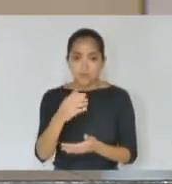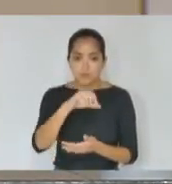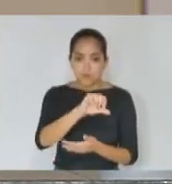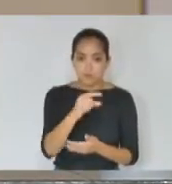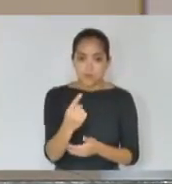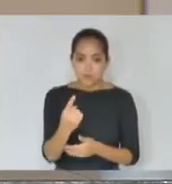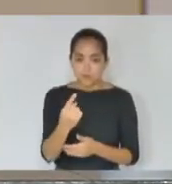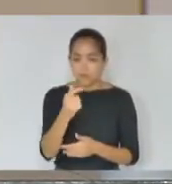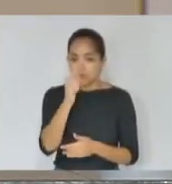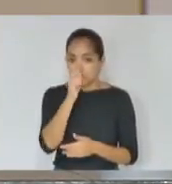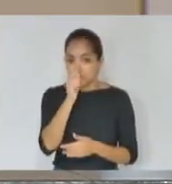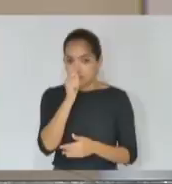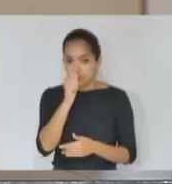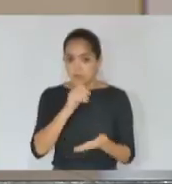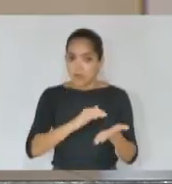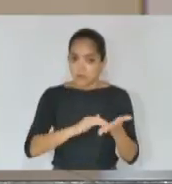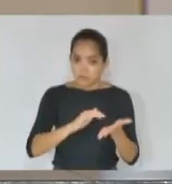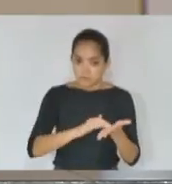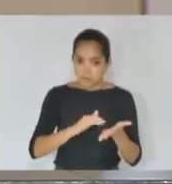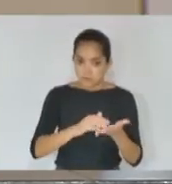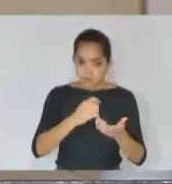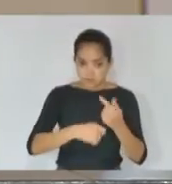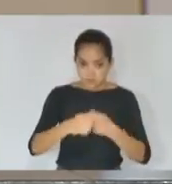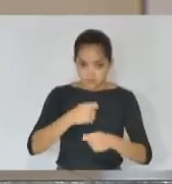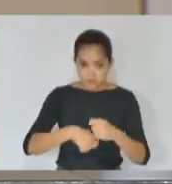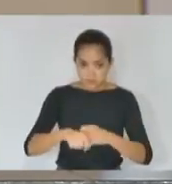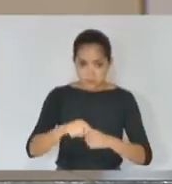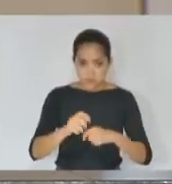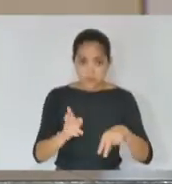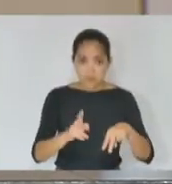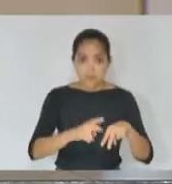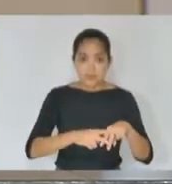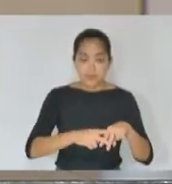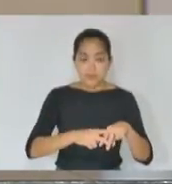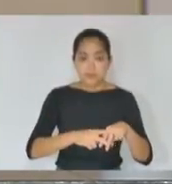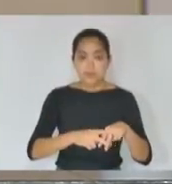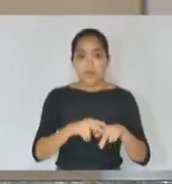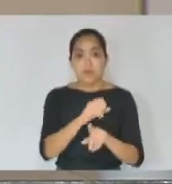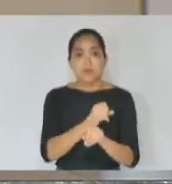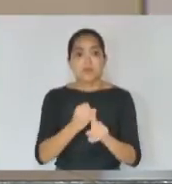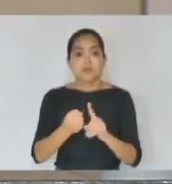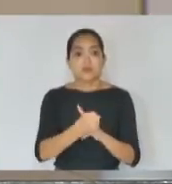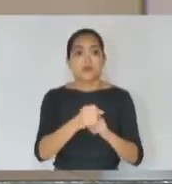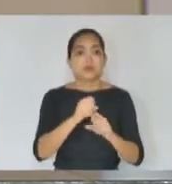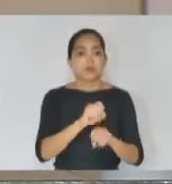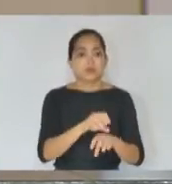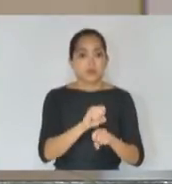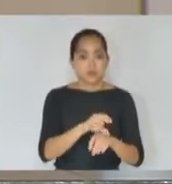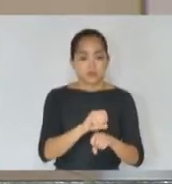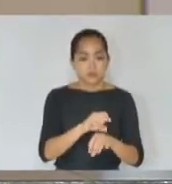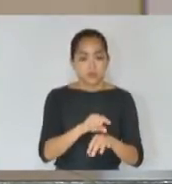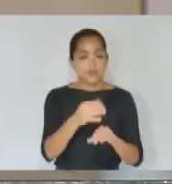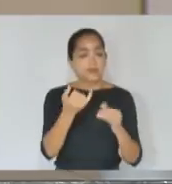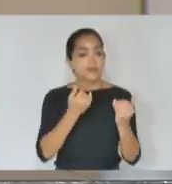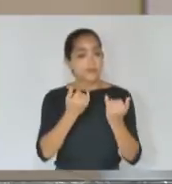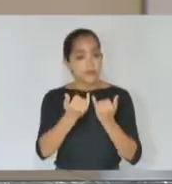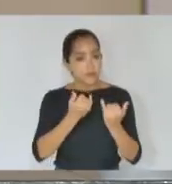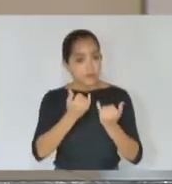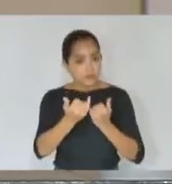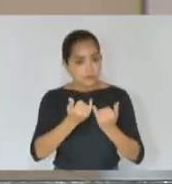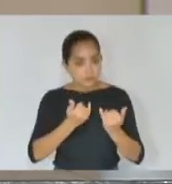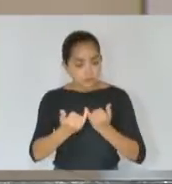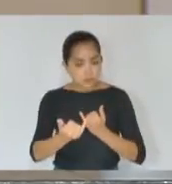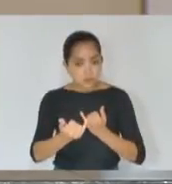deputado João Amin, solicita ao secretário da Administração Prisional e Socioeducativo informações acerca do custo